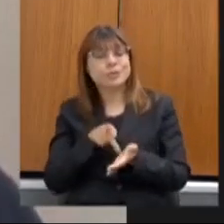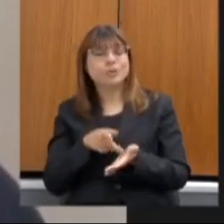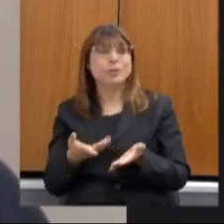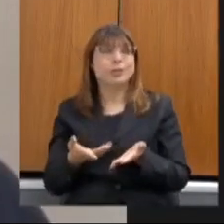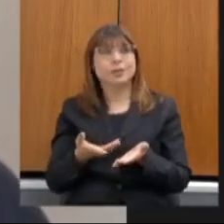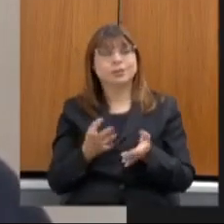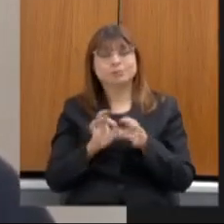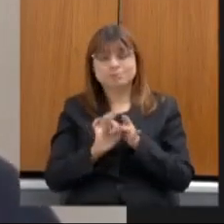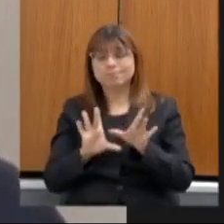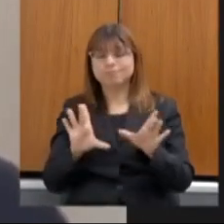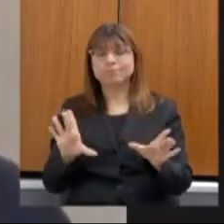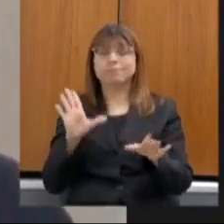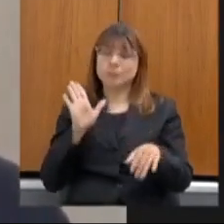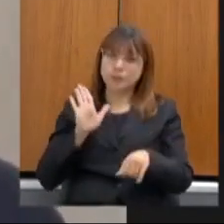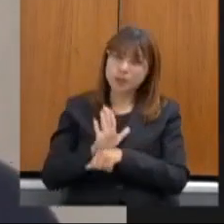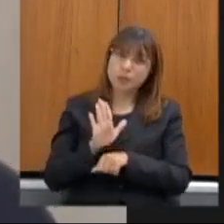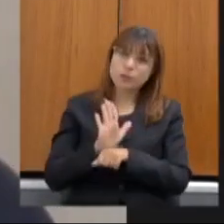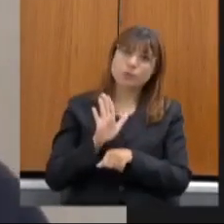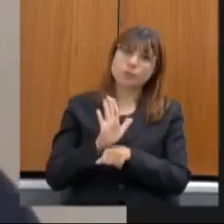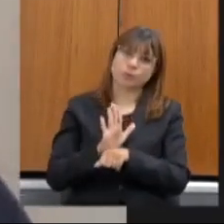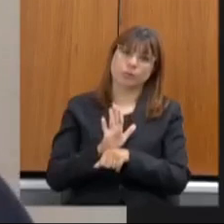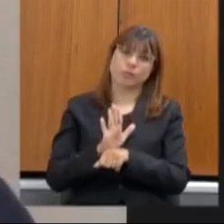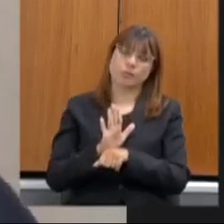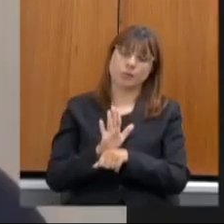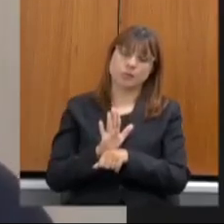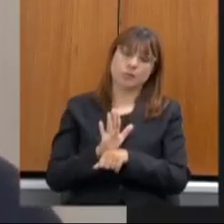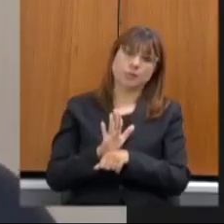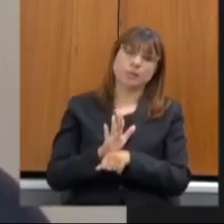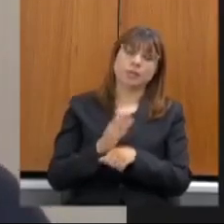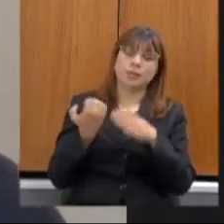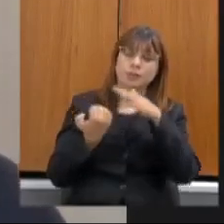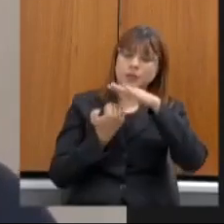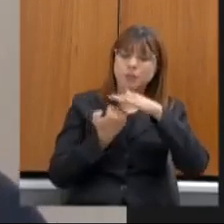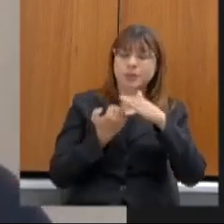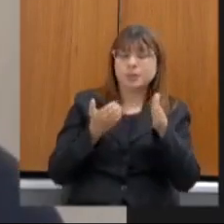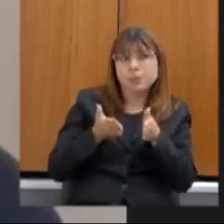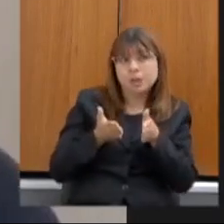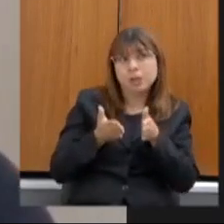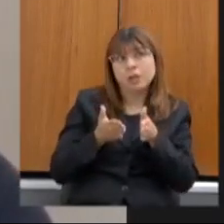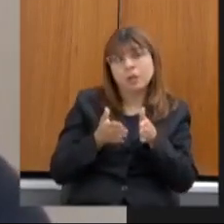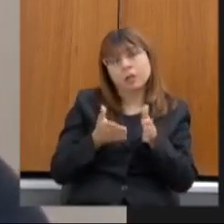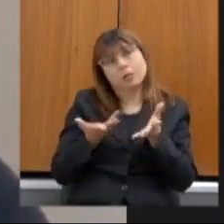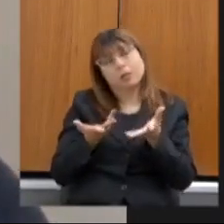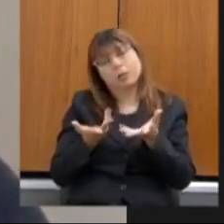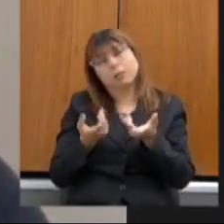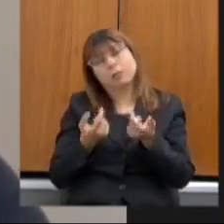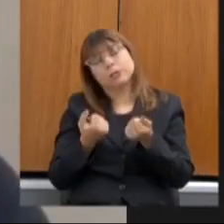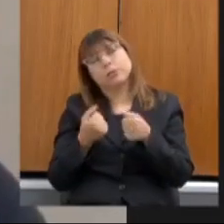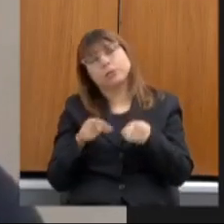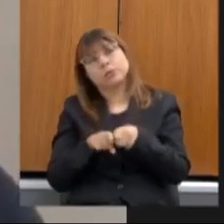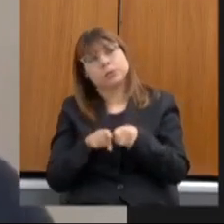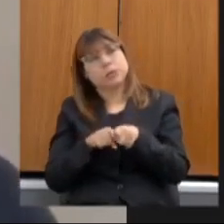coloque para poder ajudar as pequenas e médias até as grandes iniciativas